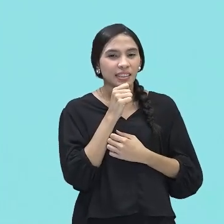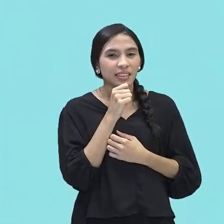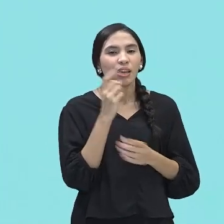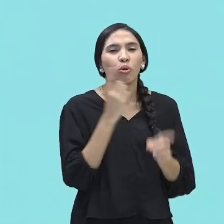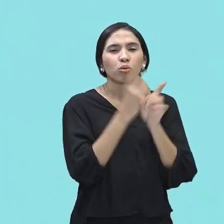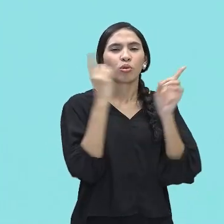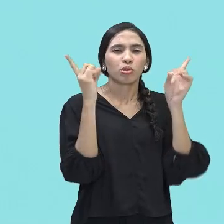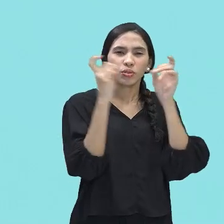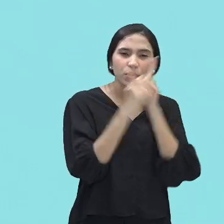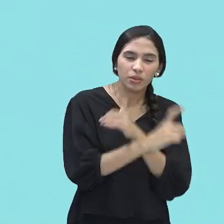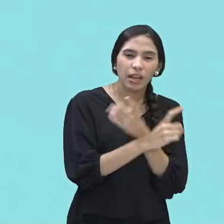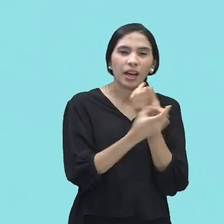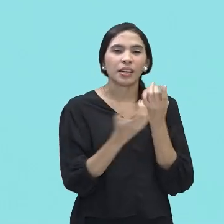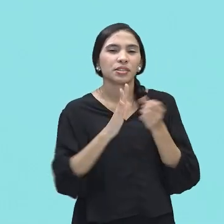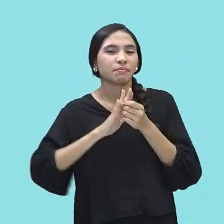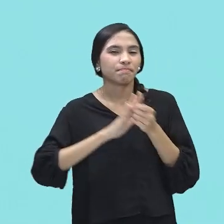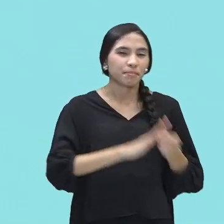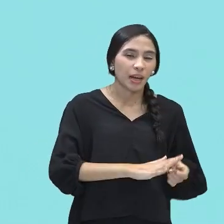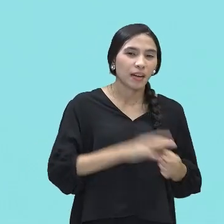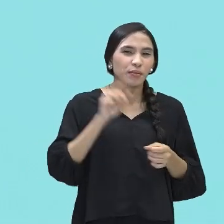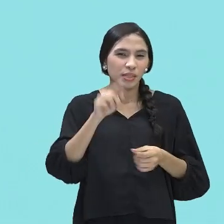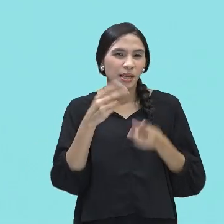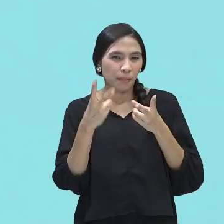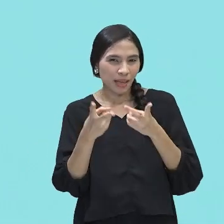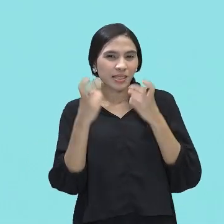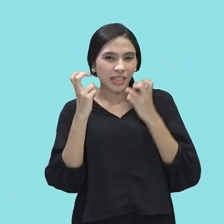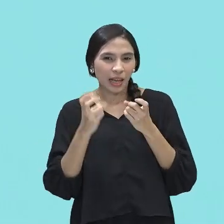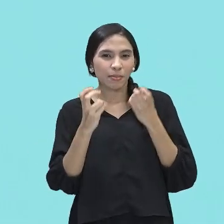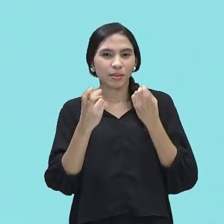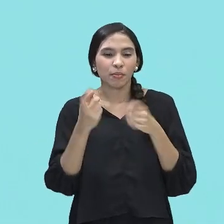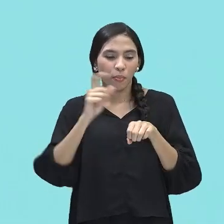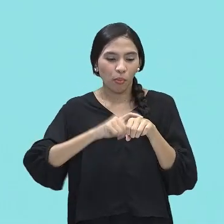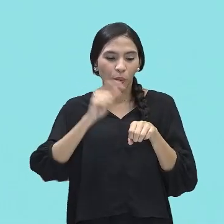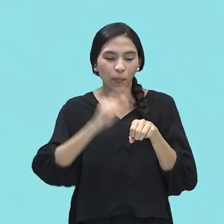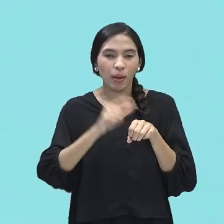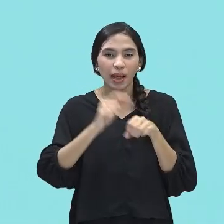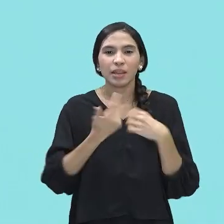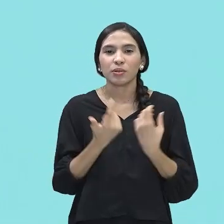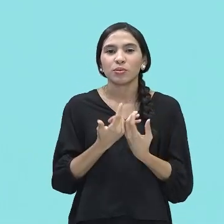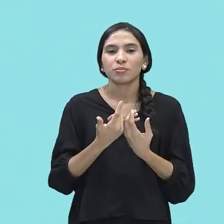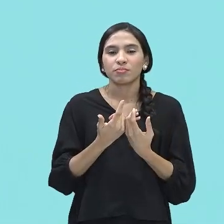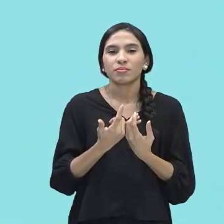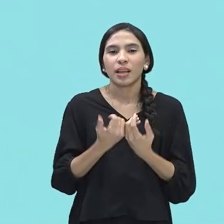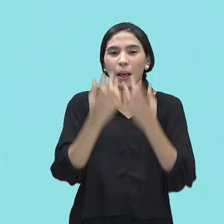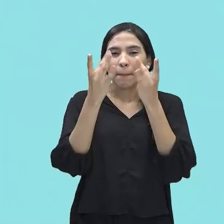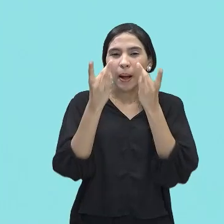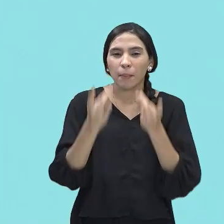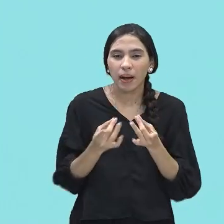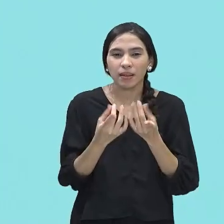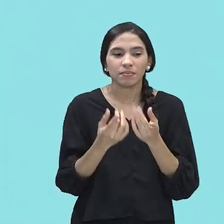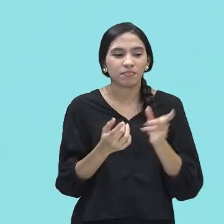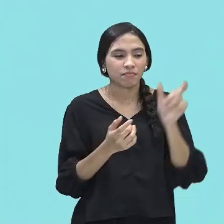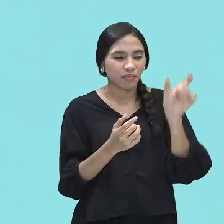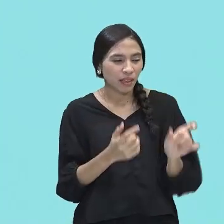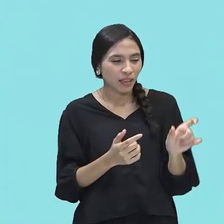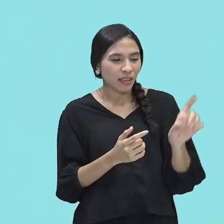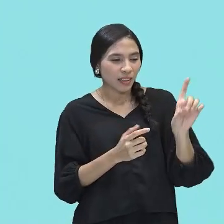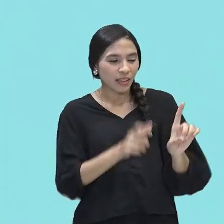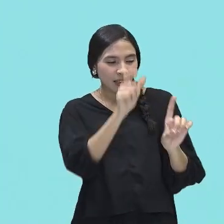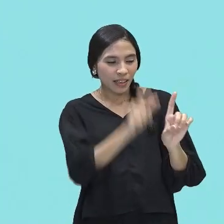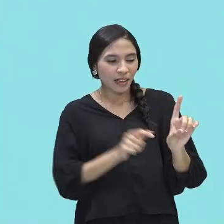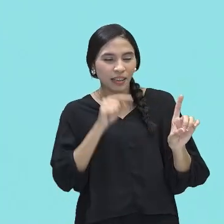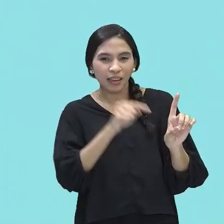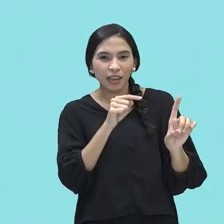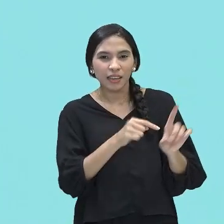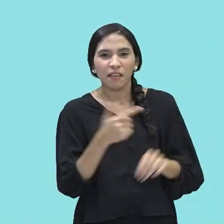dificuldade, rejeitada. Vocês percebem como o narrador descreve, né? Feia, ranzinza, de toda, vamos botar assim, capenga,